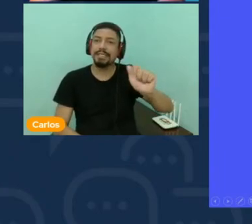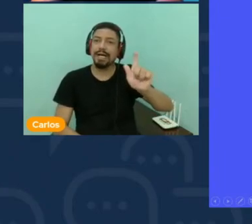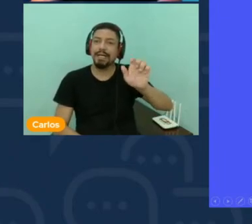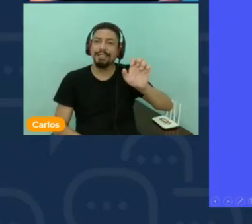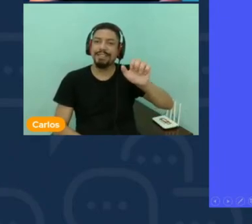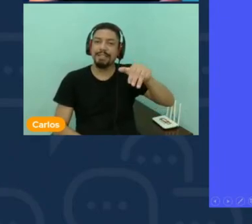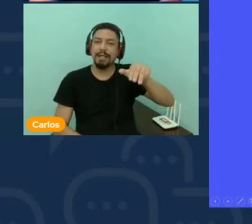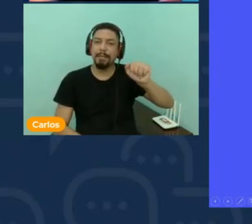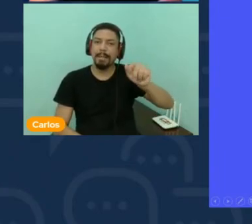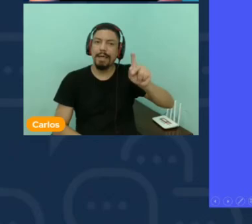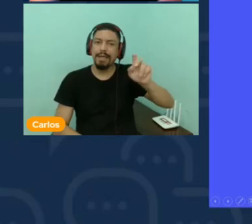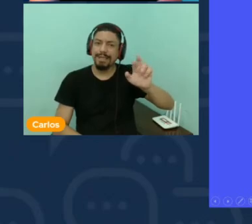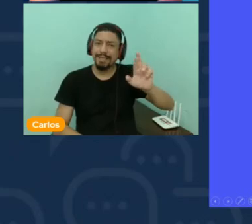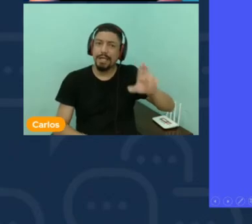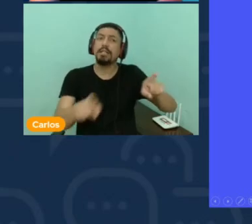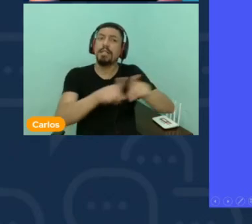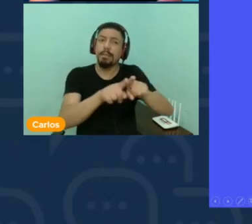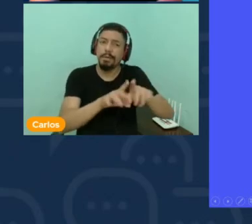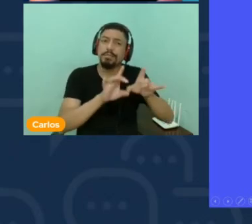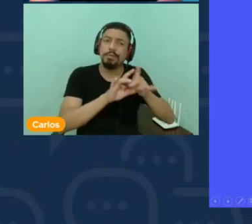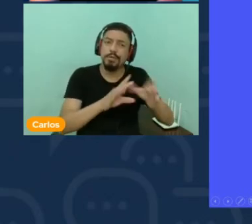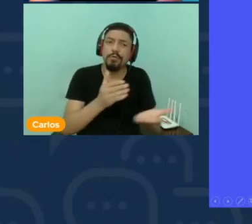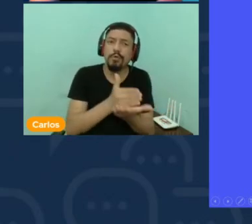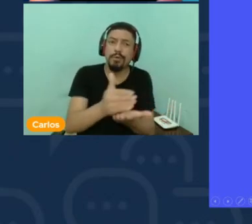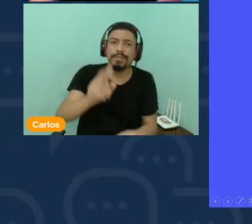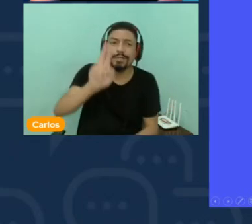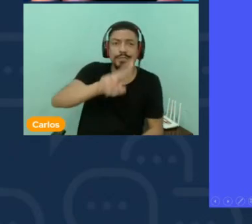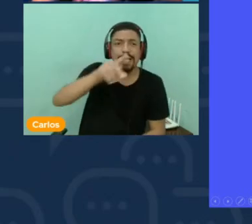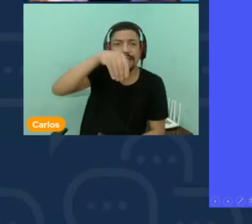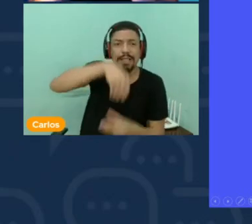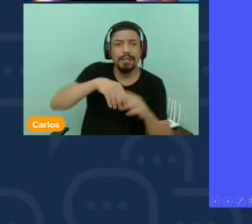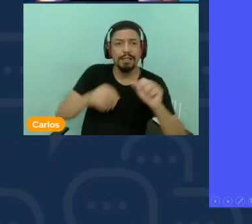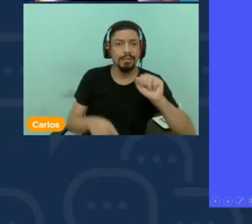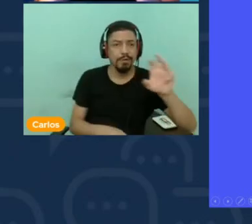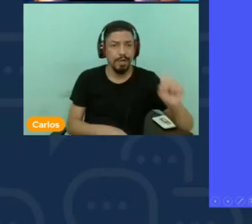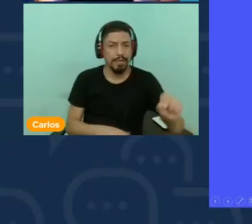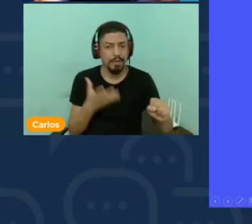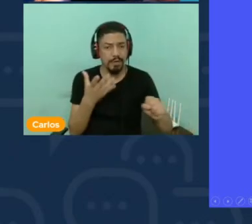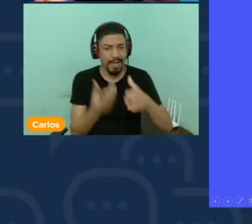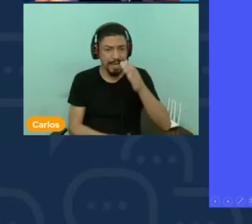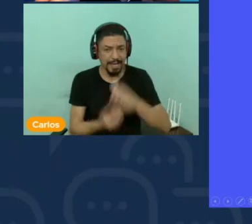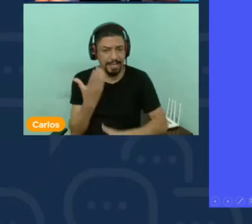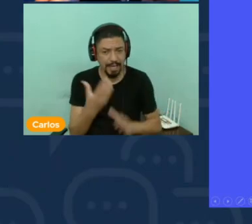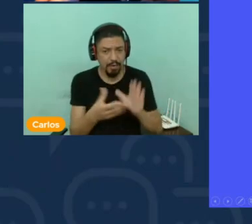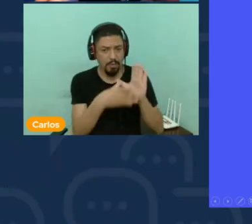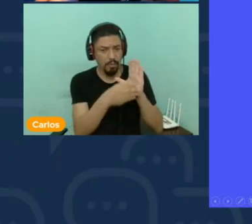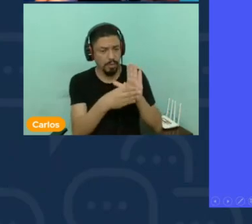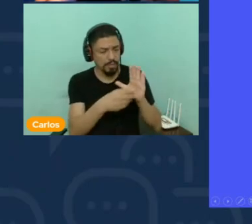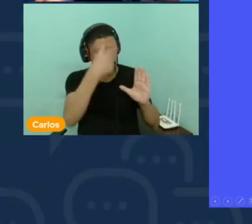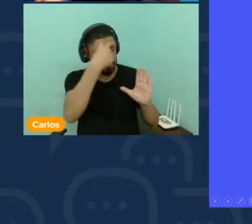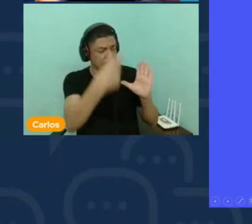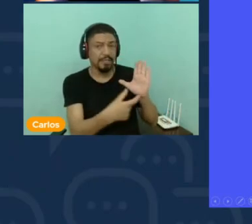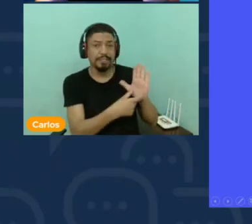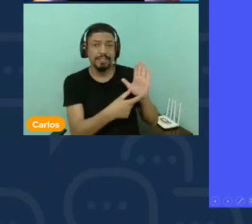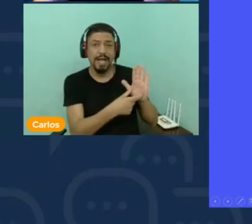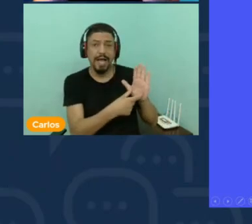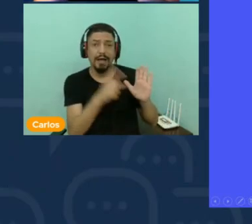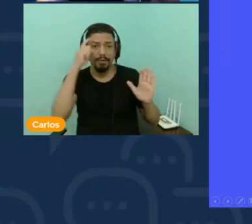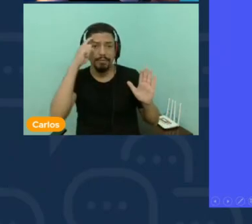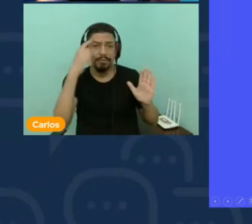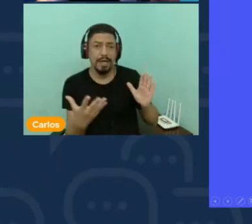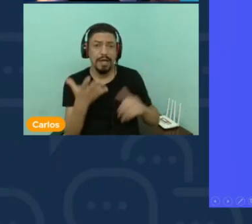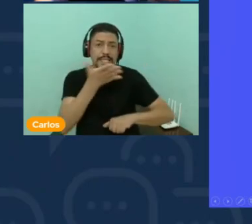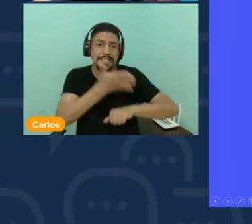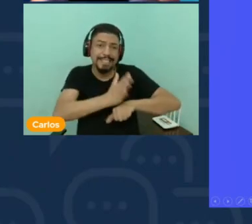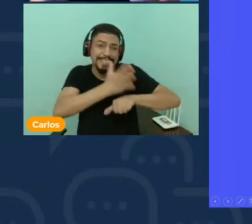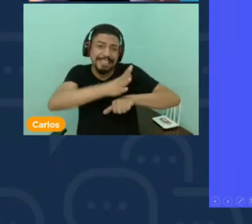serviço disponível para uso na AWS. Eu quero criar um modelo de inteligência artificial e eu quero